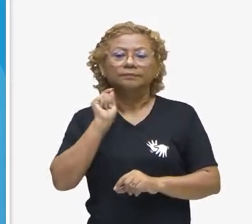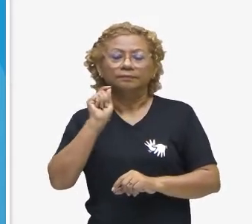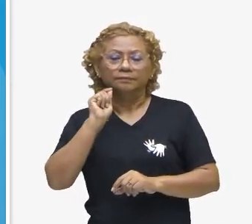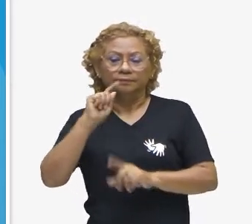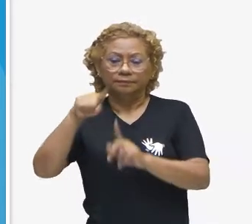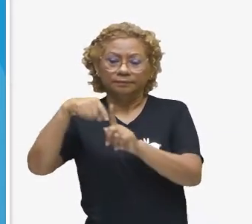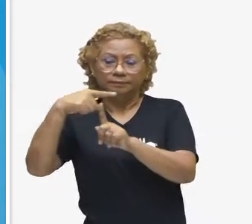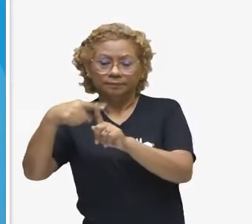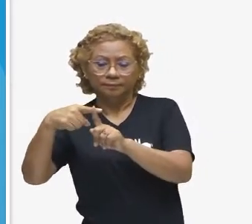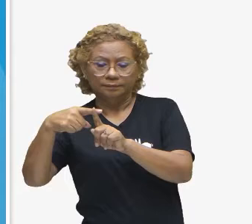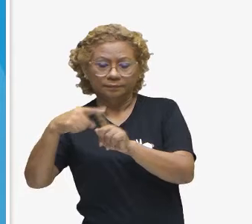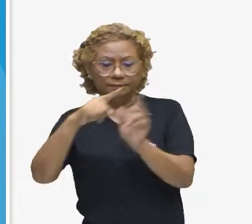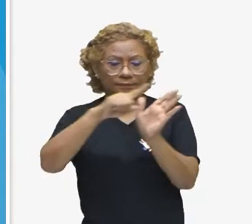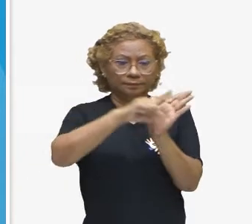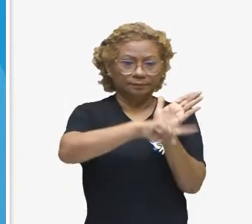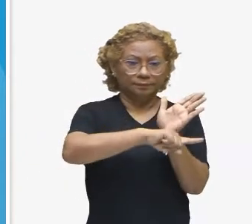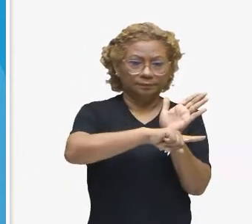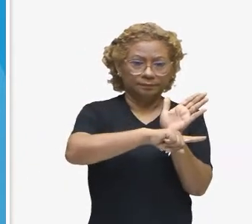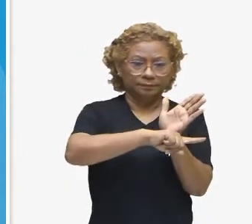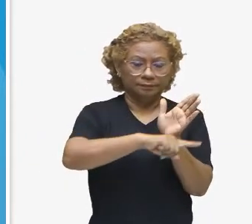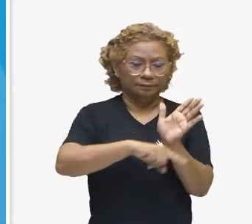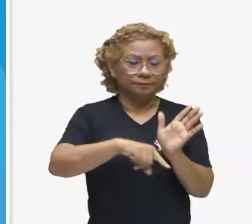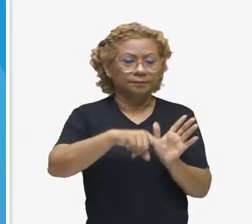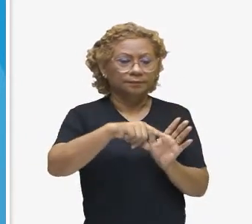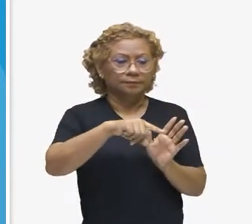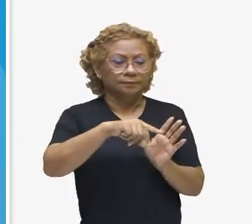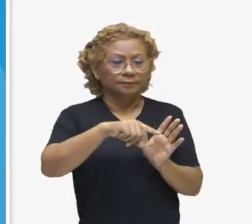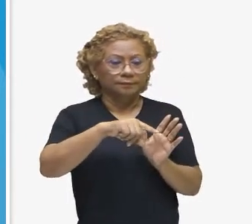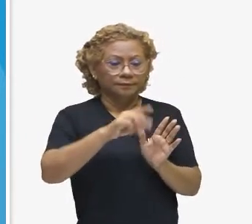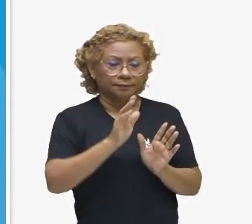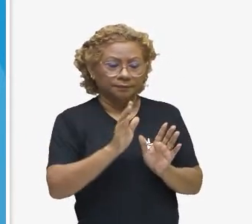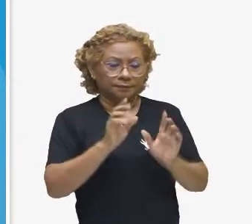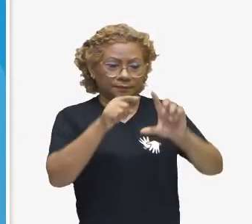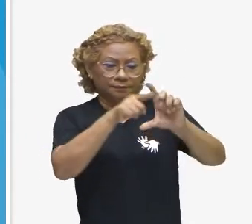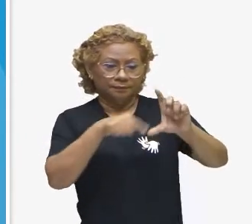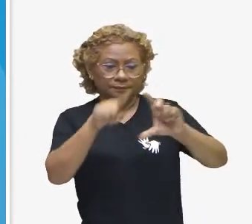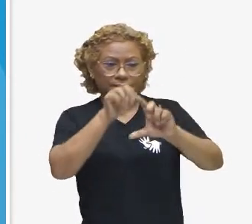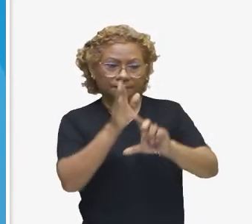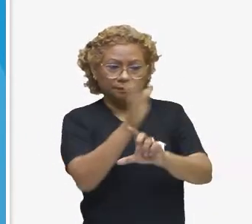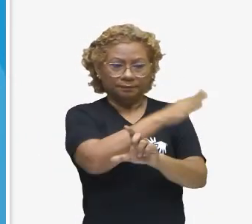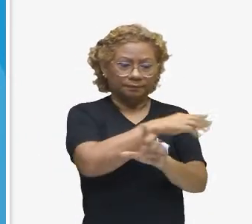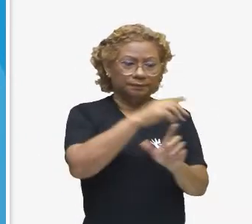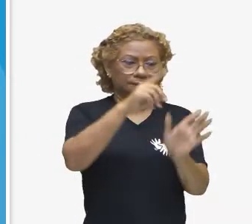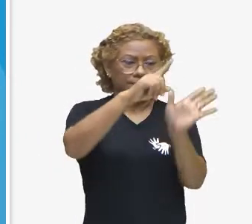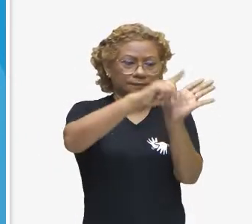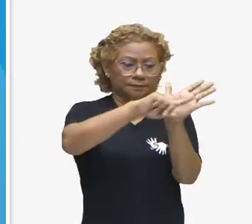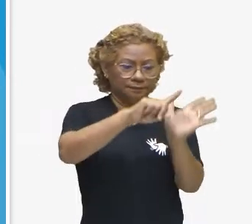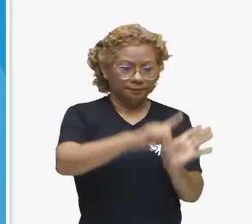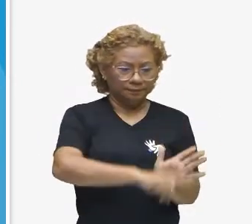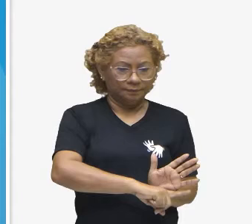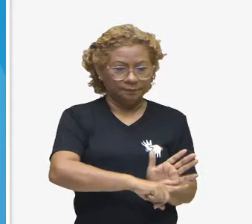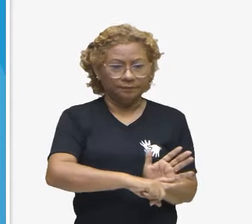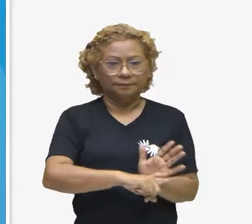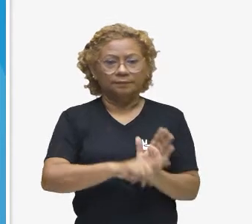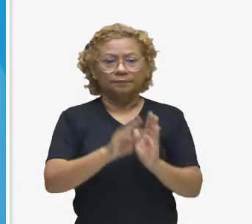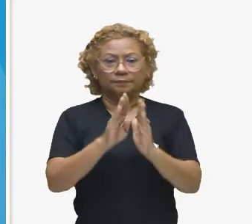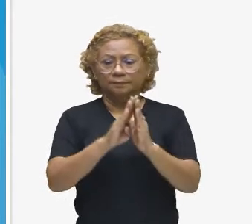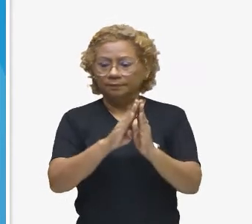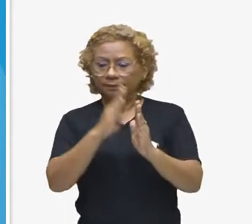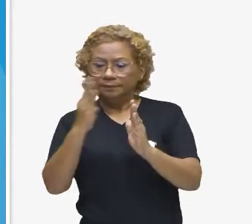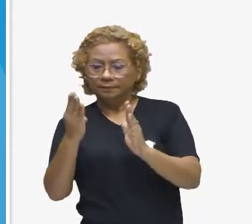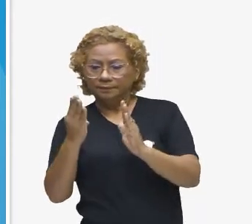Temos aqui a definição da função cosseno. Denomina-se função cosseno a função definida de reais em